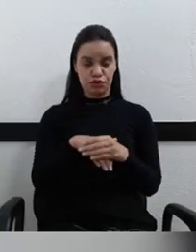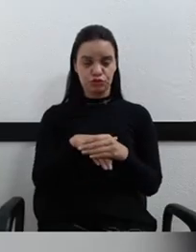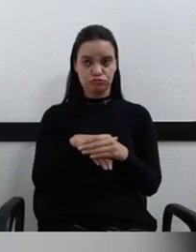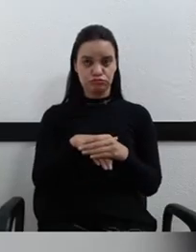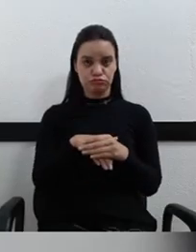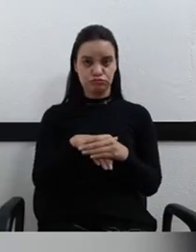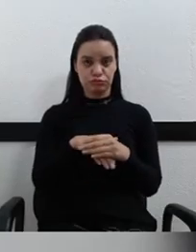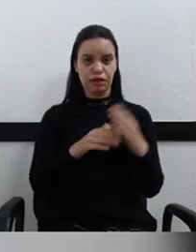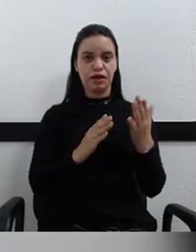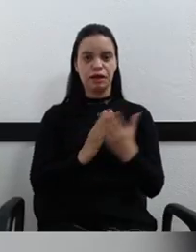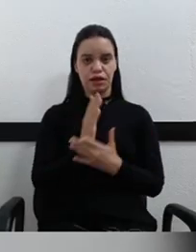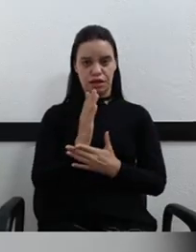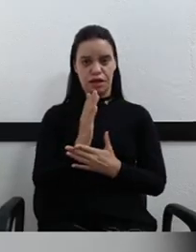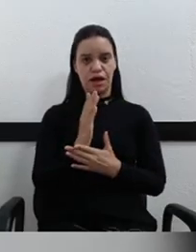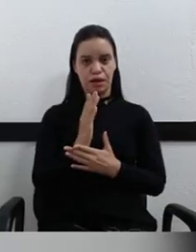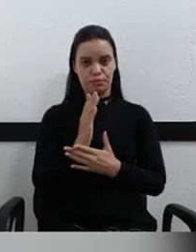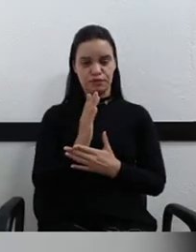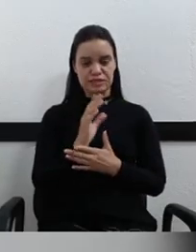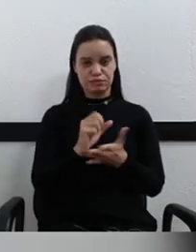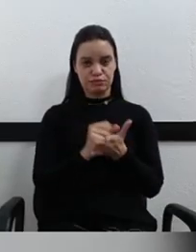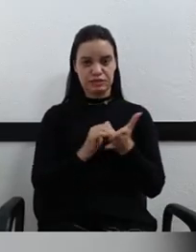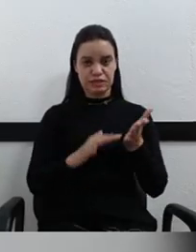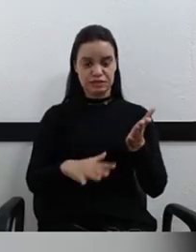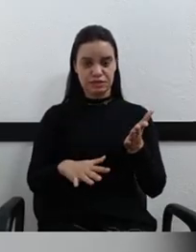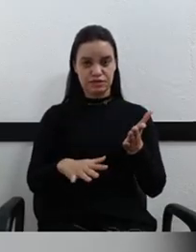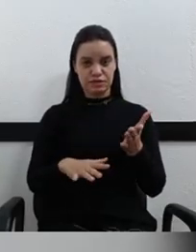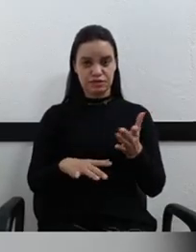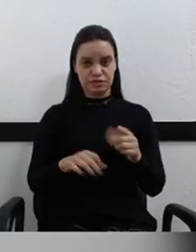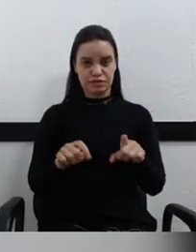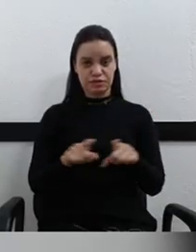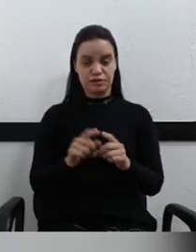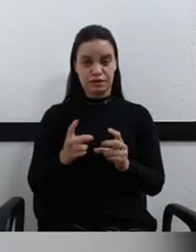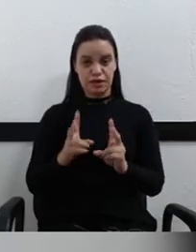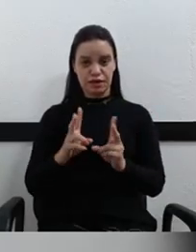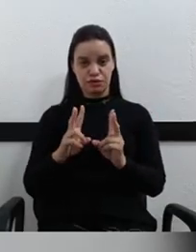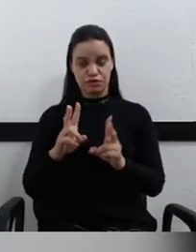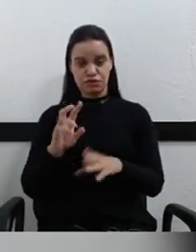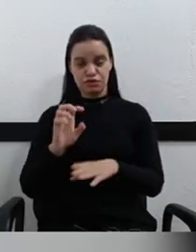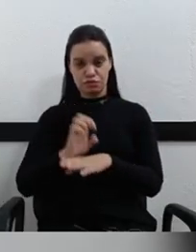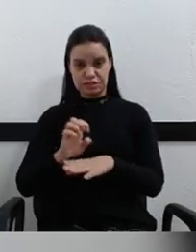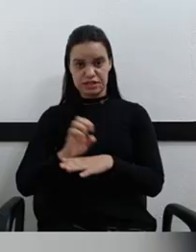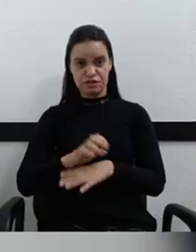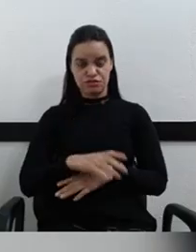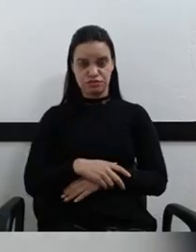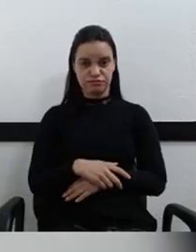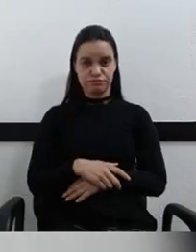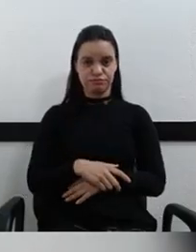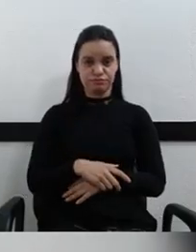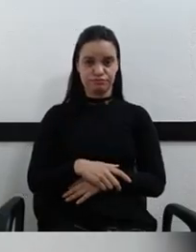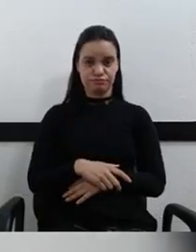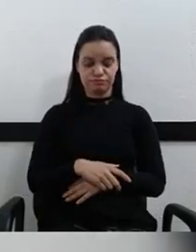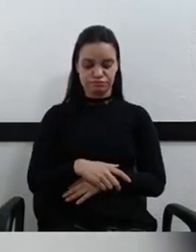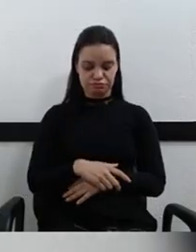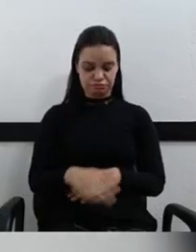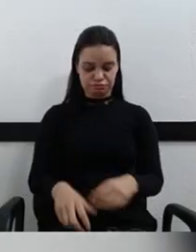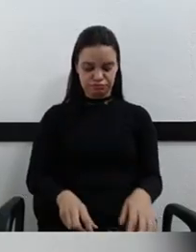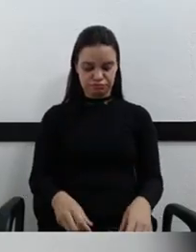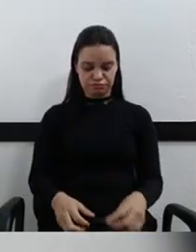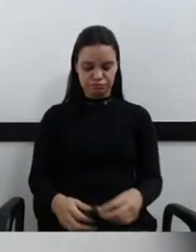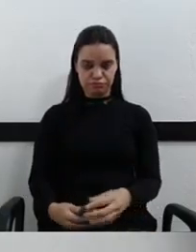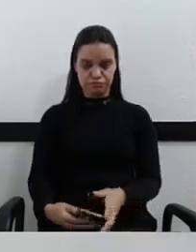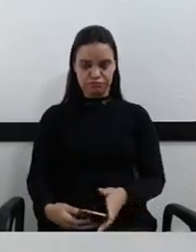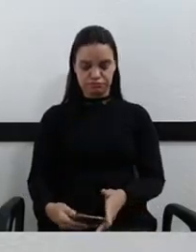pela aprovação do primeiro relatório de atividades e pela continuidade do estágio probatório. Devolvo a palavra.